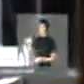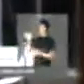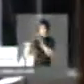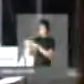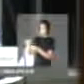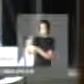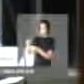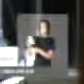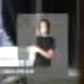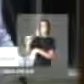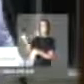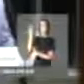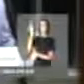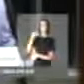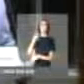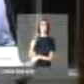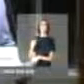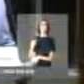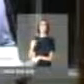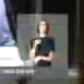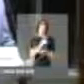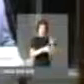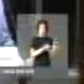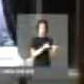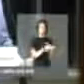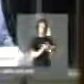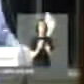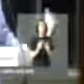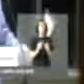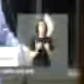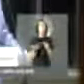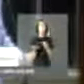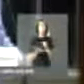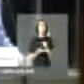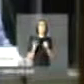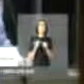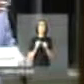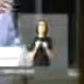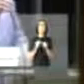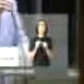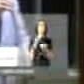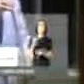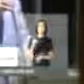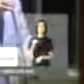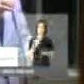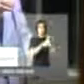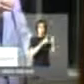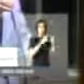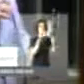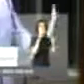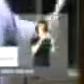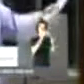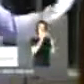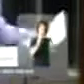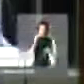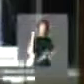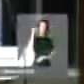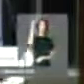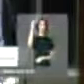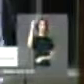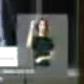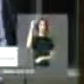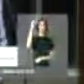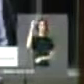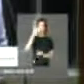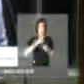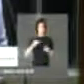importante, e para o povo também, é o princípio da soberania popular. Só que na nossa